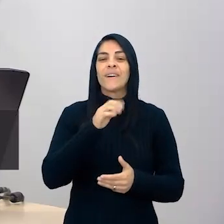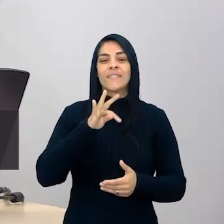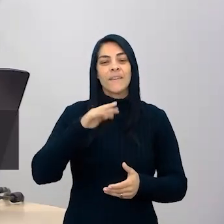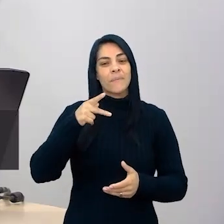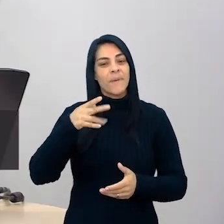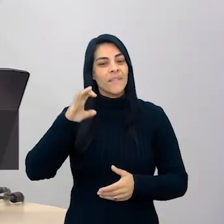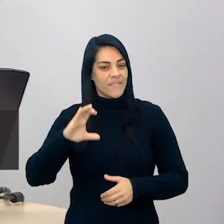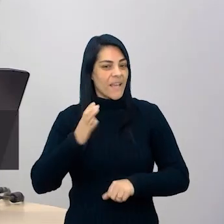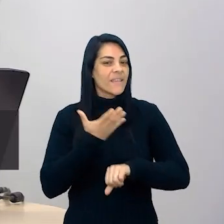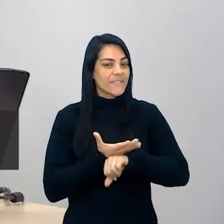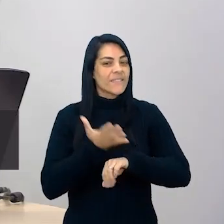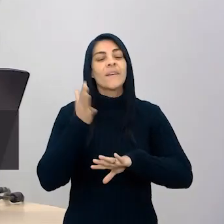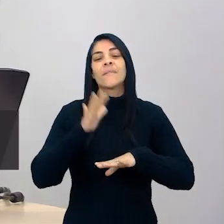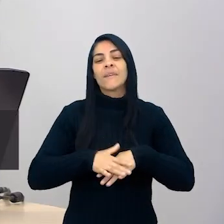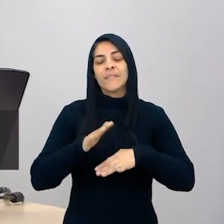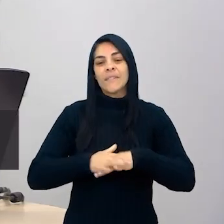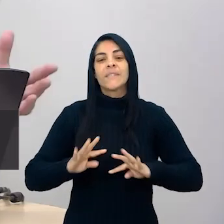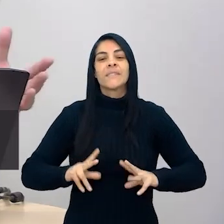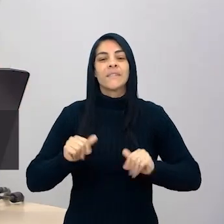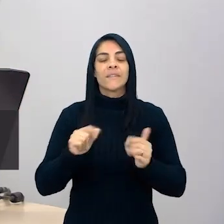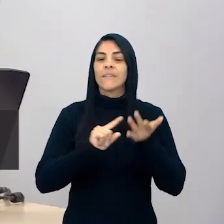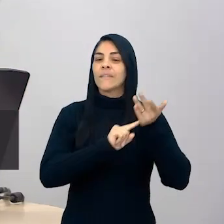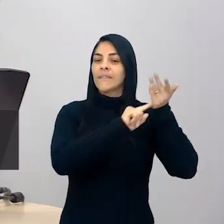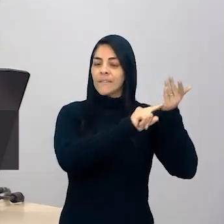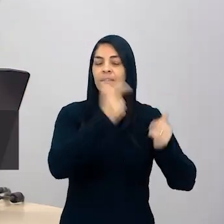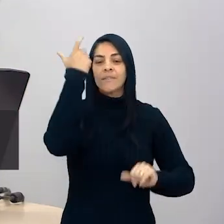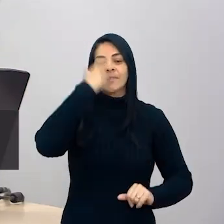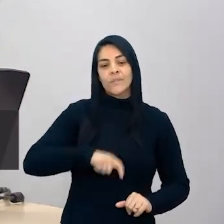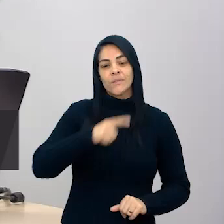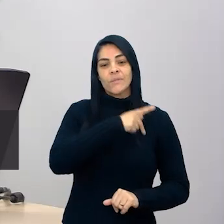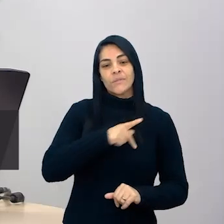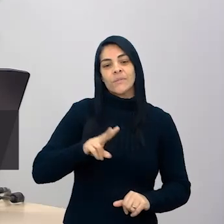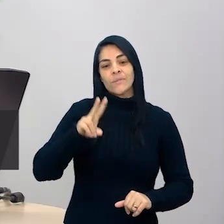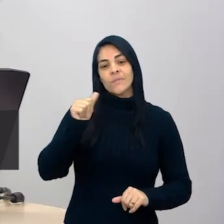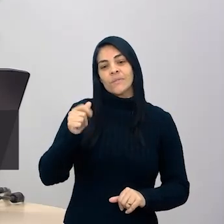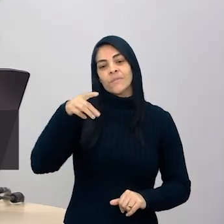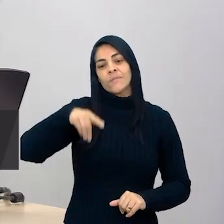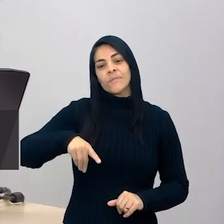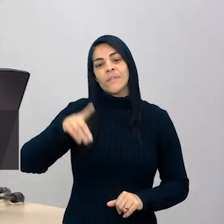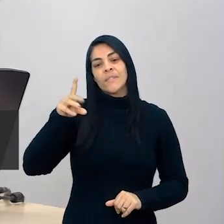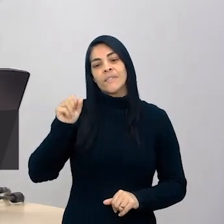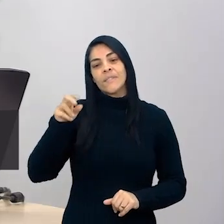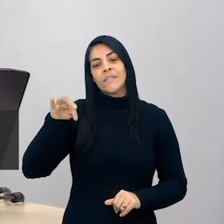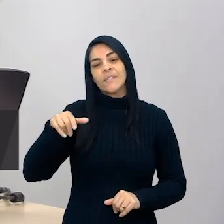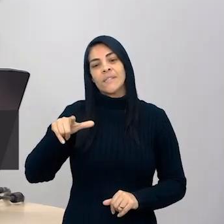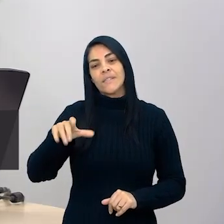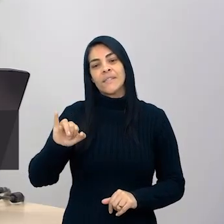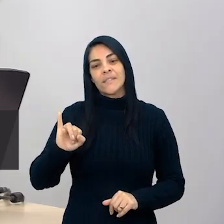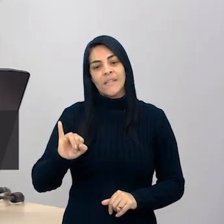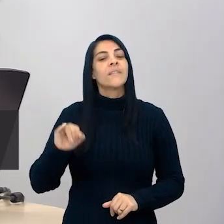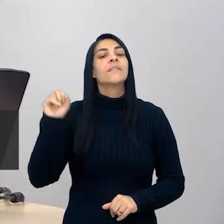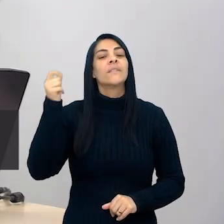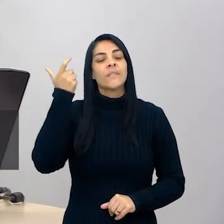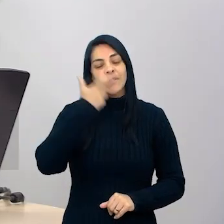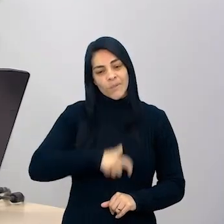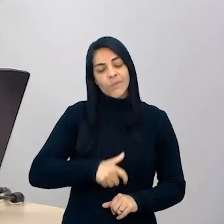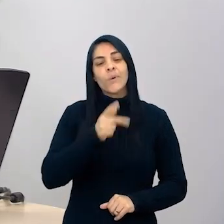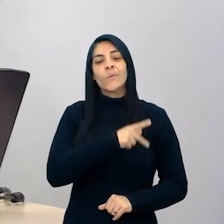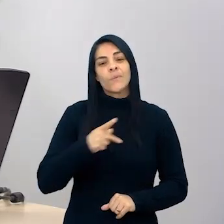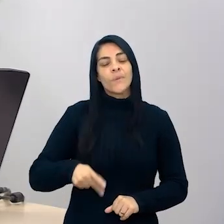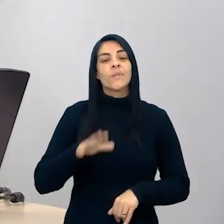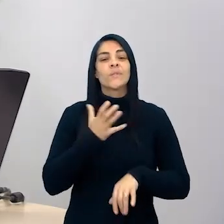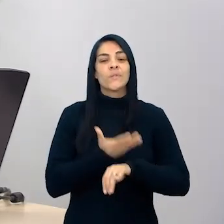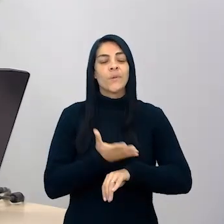de Matemática e suas tecnologias. Eu sou o professor Vanderlei Sanchizode, sou professor de Matemática da rede e formador